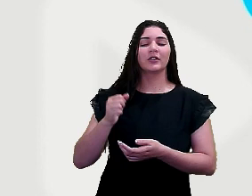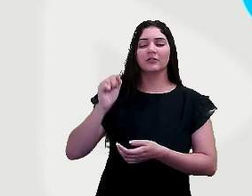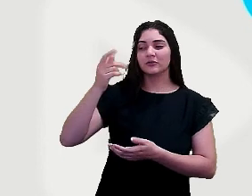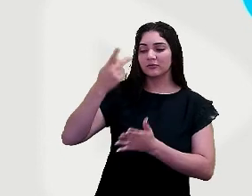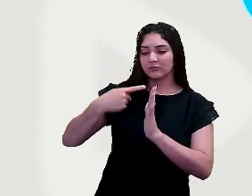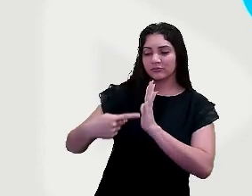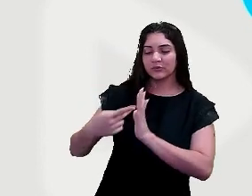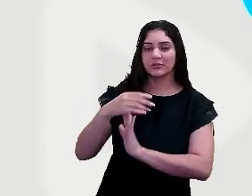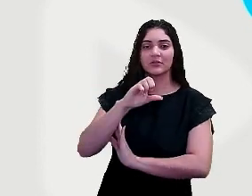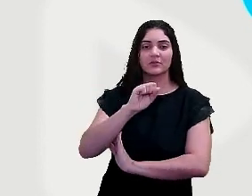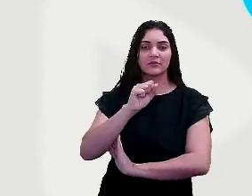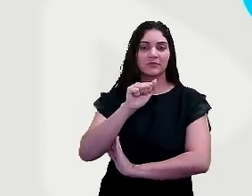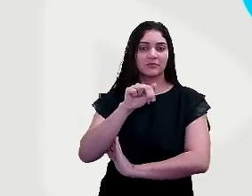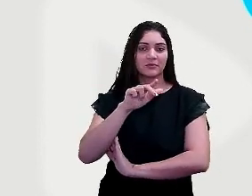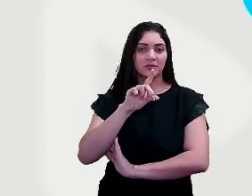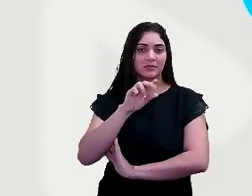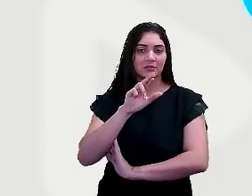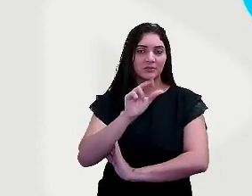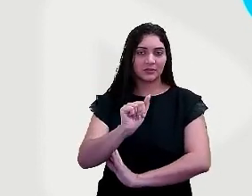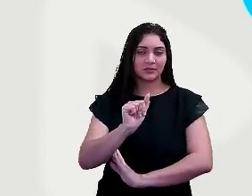Serra.